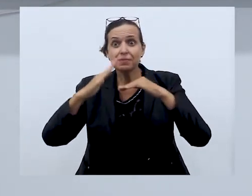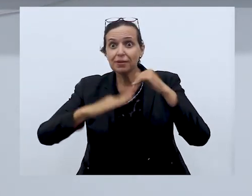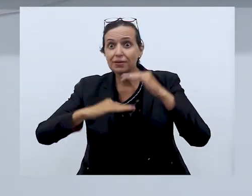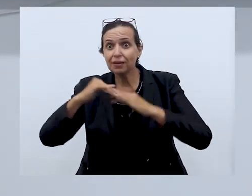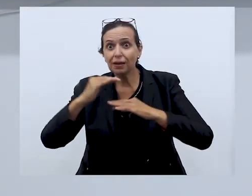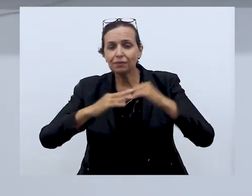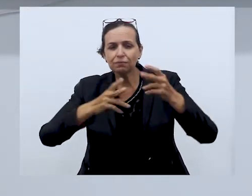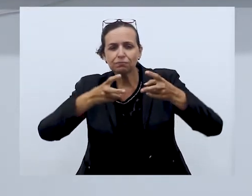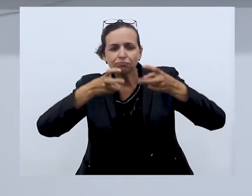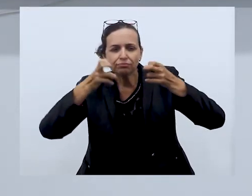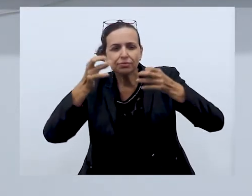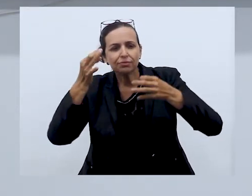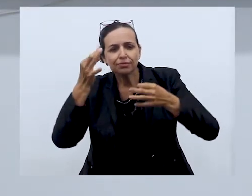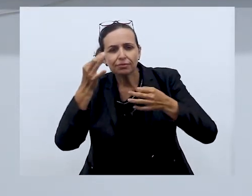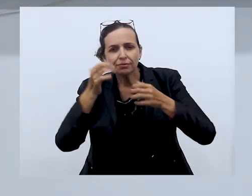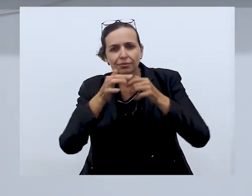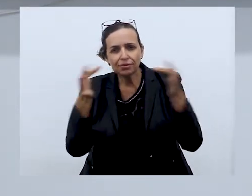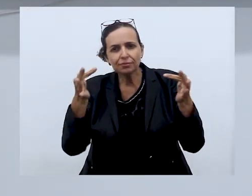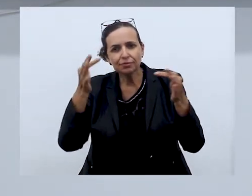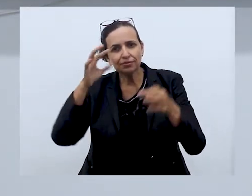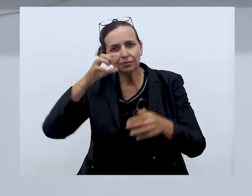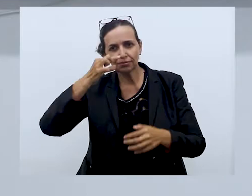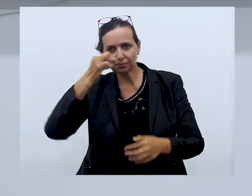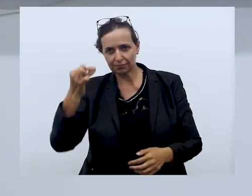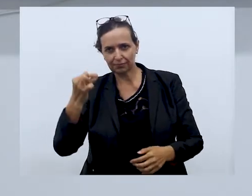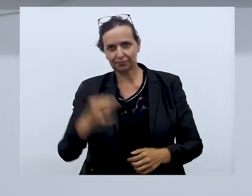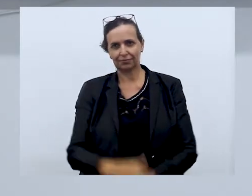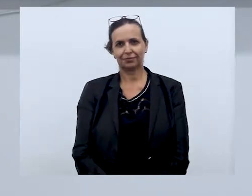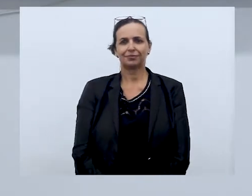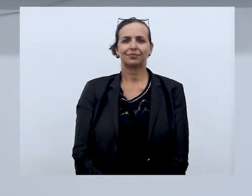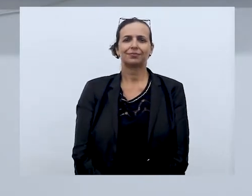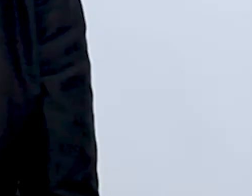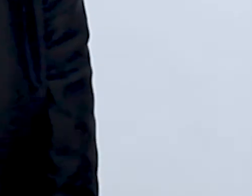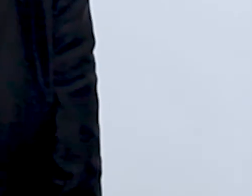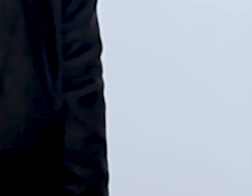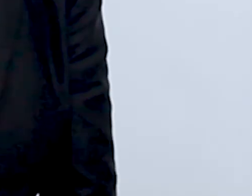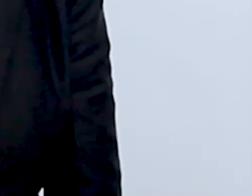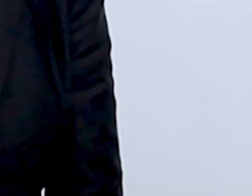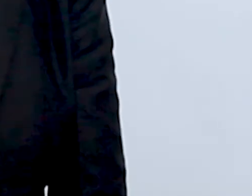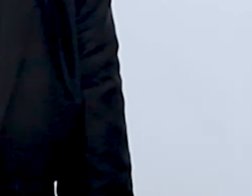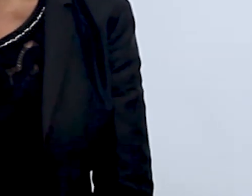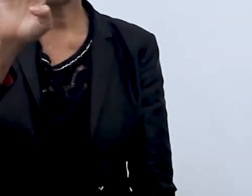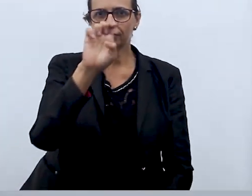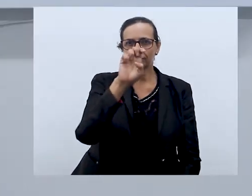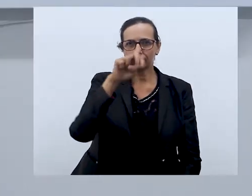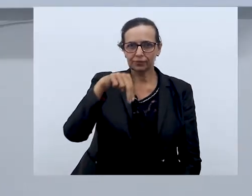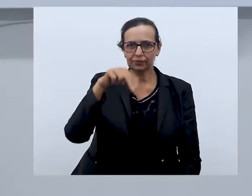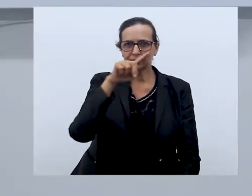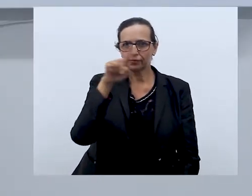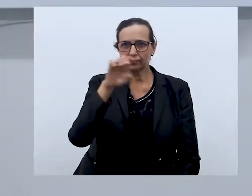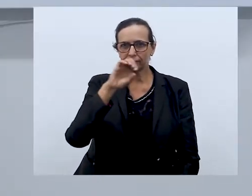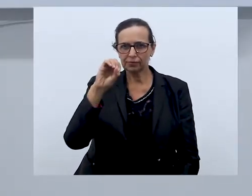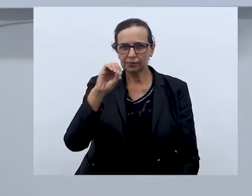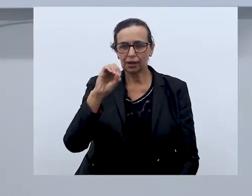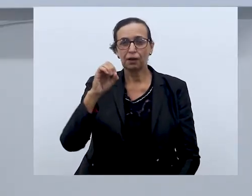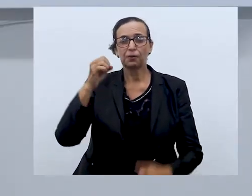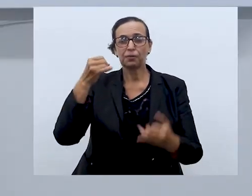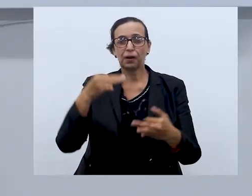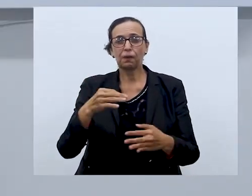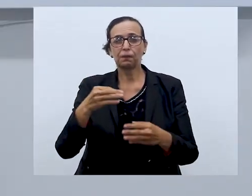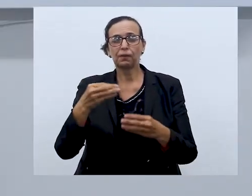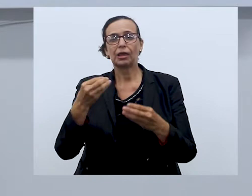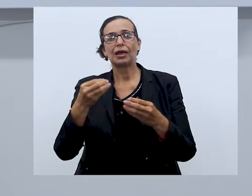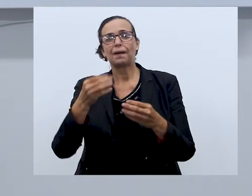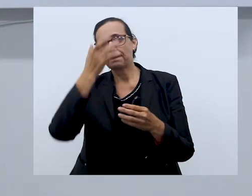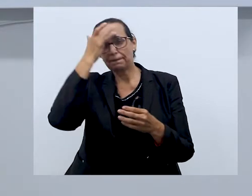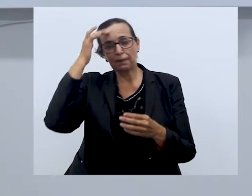médico, adaptado a isto, retire com apenas uma manobra simples. Olá, meu nome é Enzo Zanata e vou falar sobre